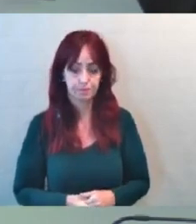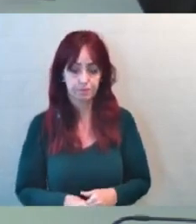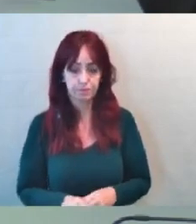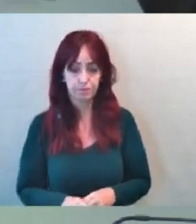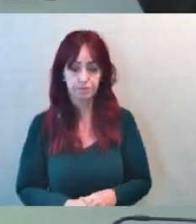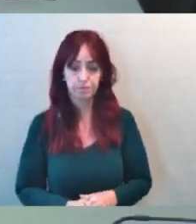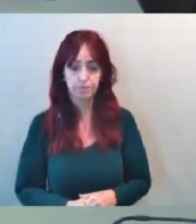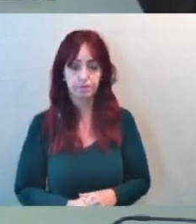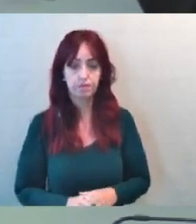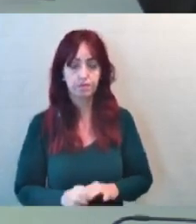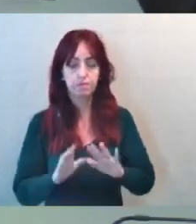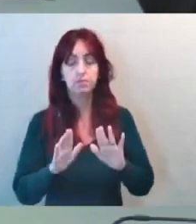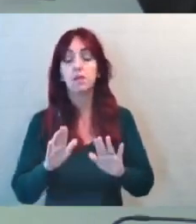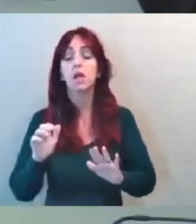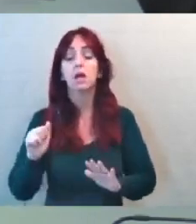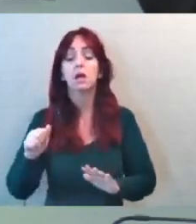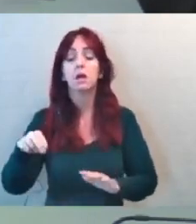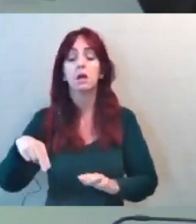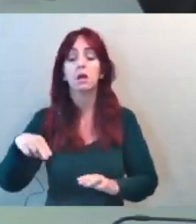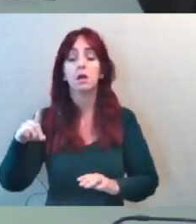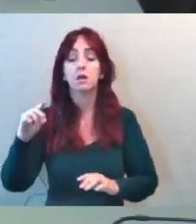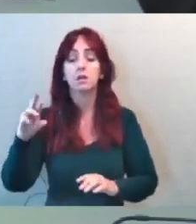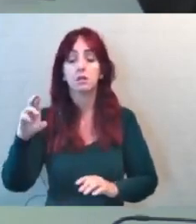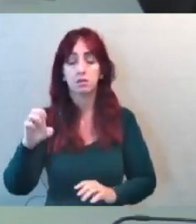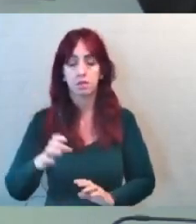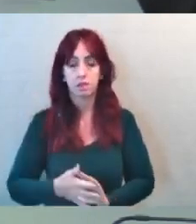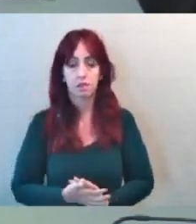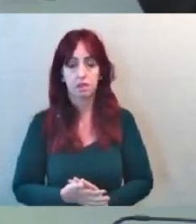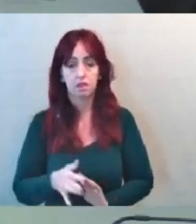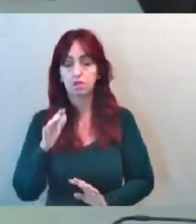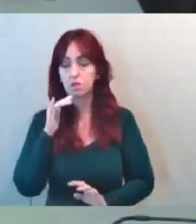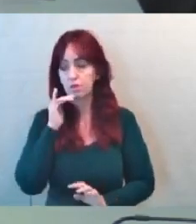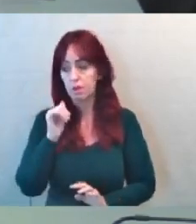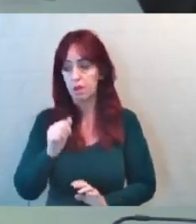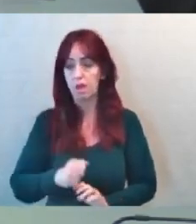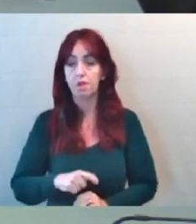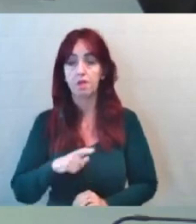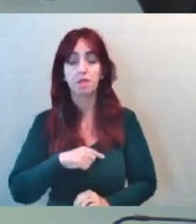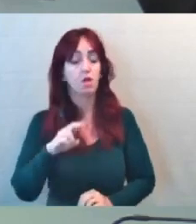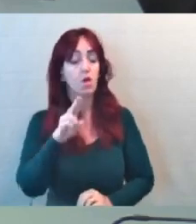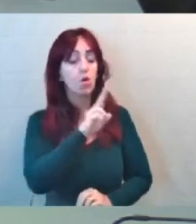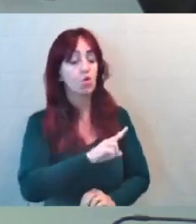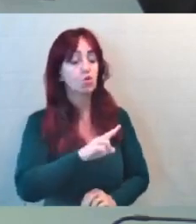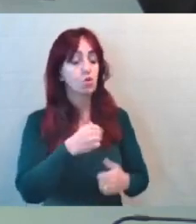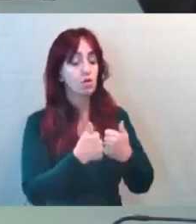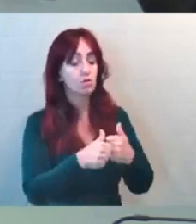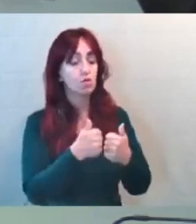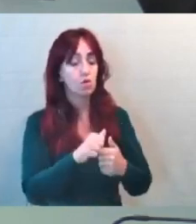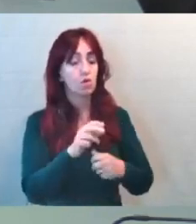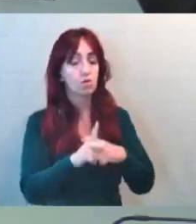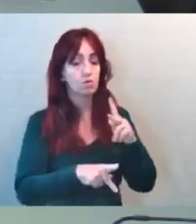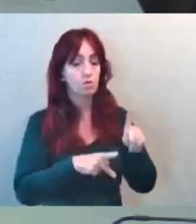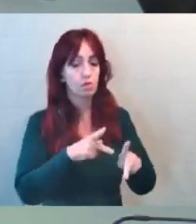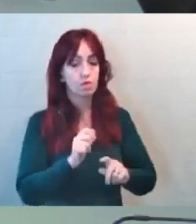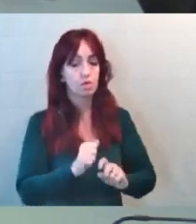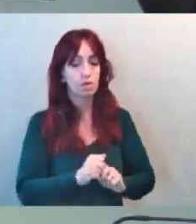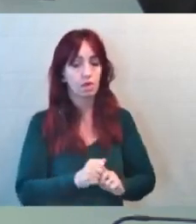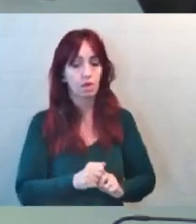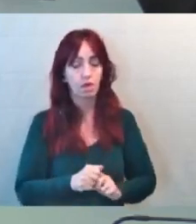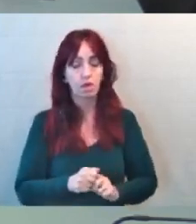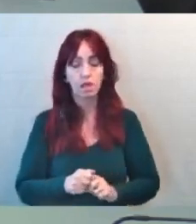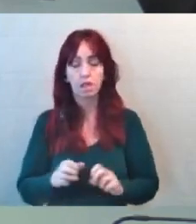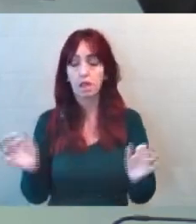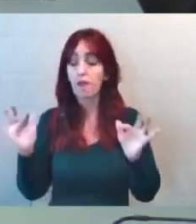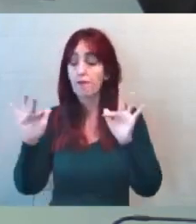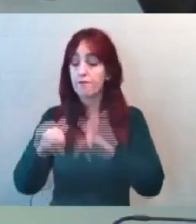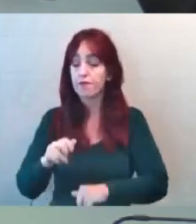André, só falar uma coisa com o senhor, porque tem dois usuários aqui do transporte público. Eu gostaria de encerrar a oitiva do senhor,